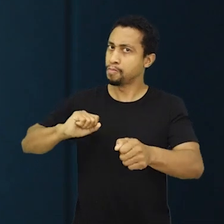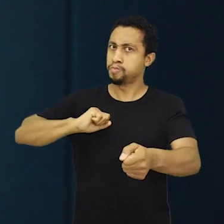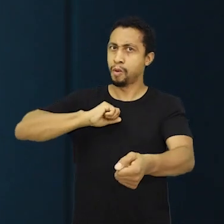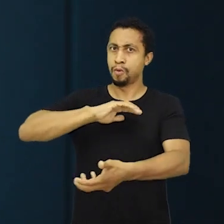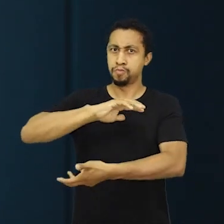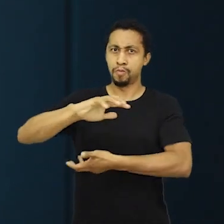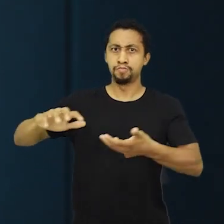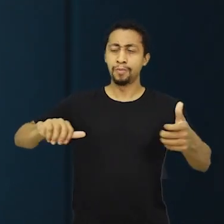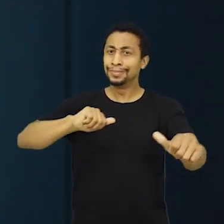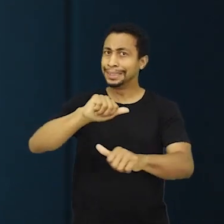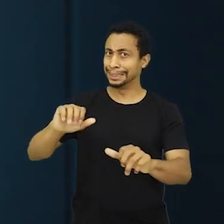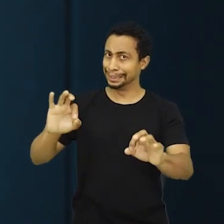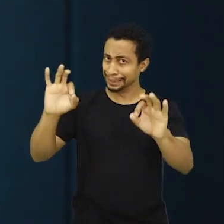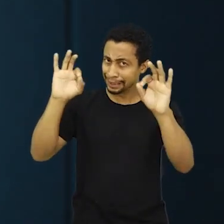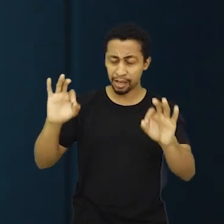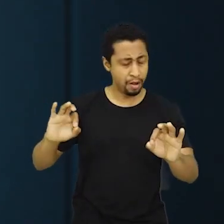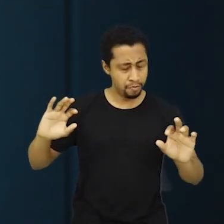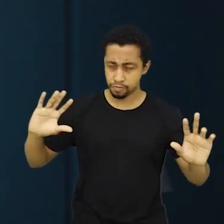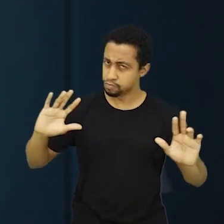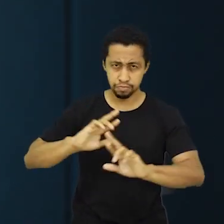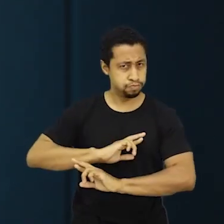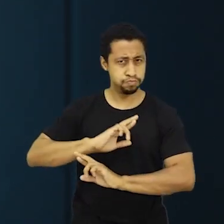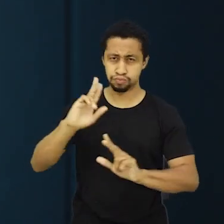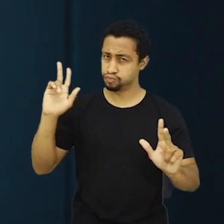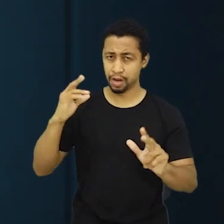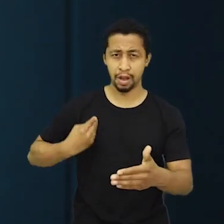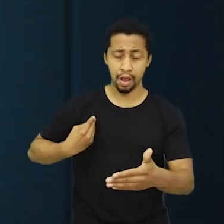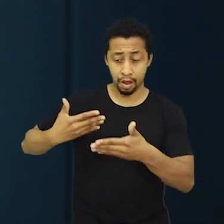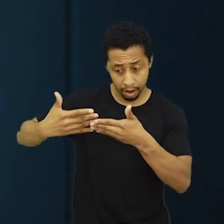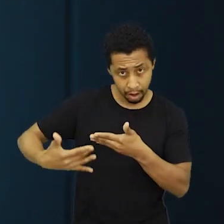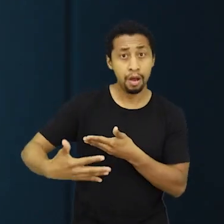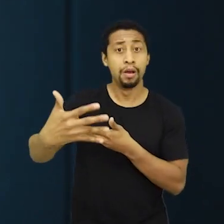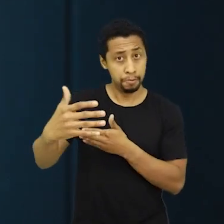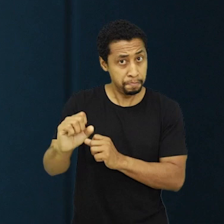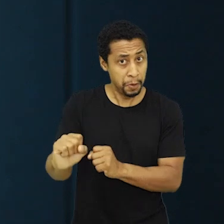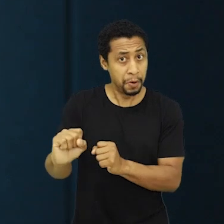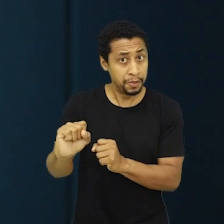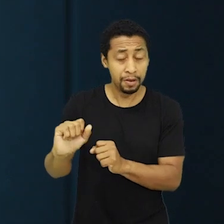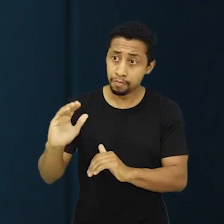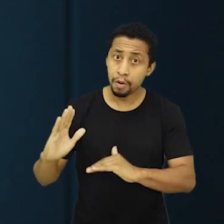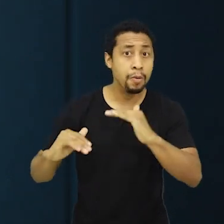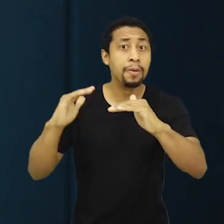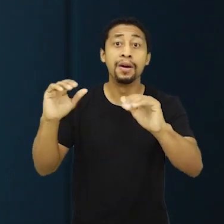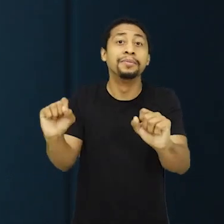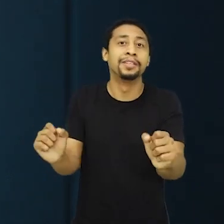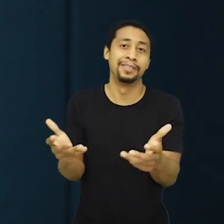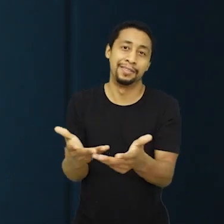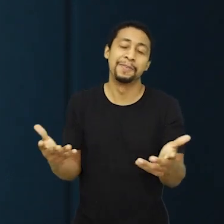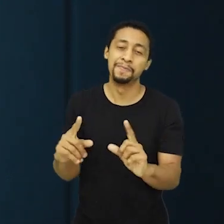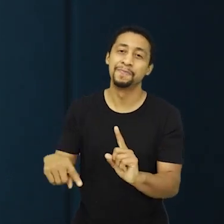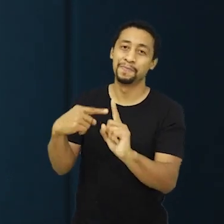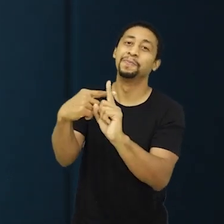Ela é uma revolução que pode mudar completamente a trajetória da vida dela. Então, isso é um resultado muito